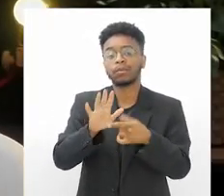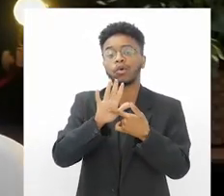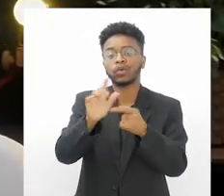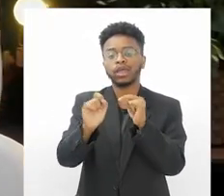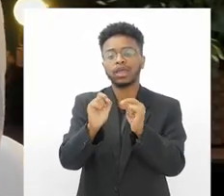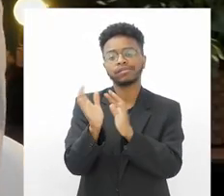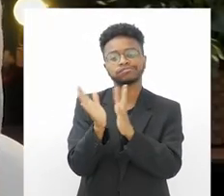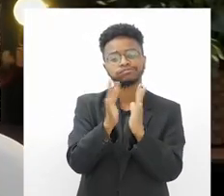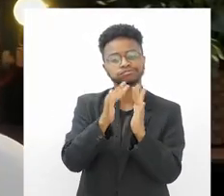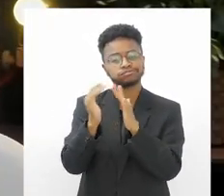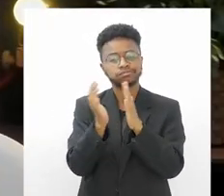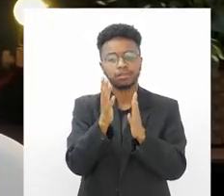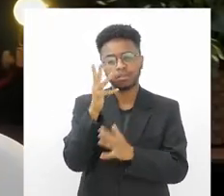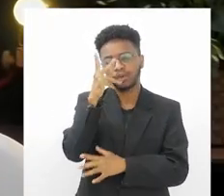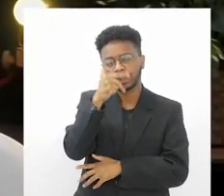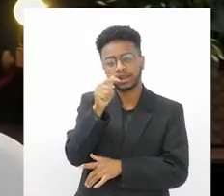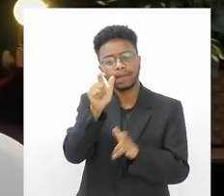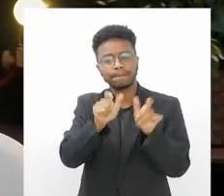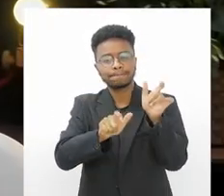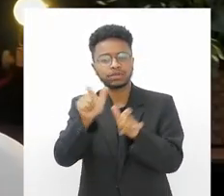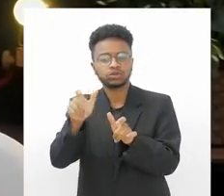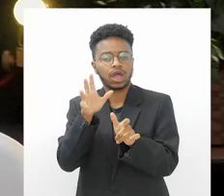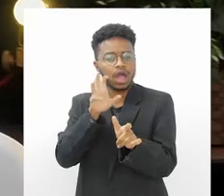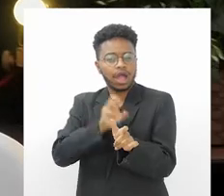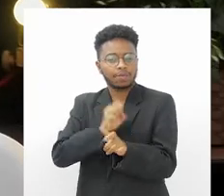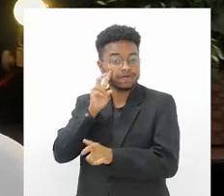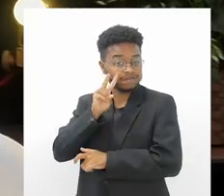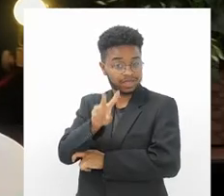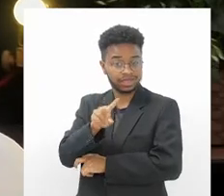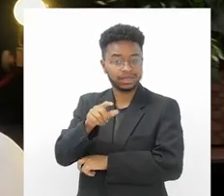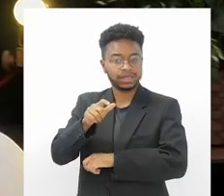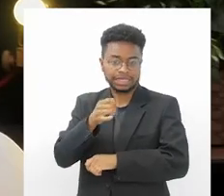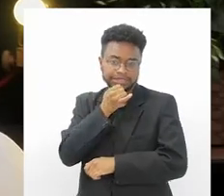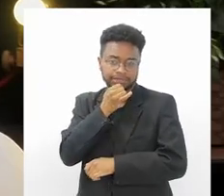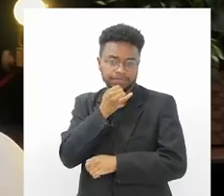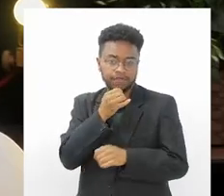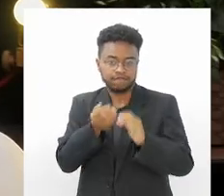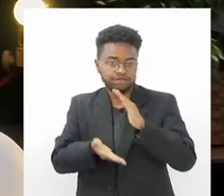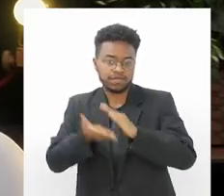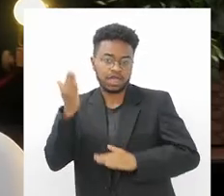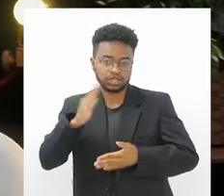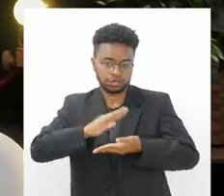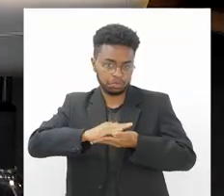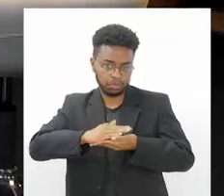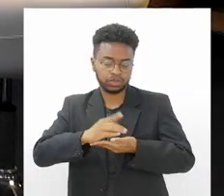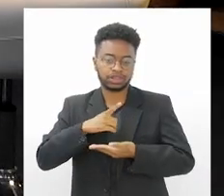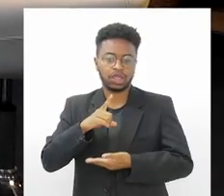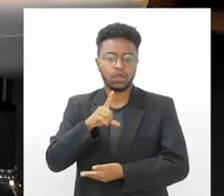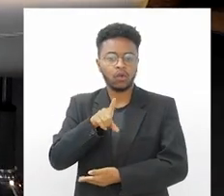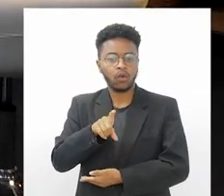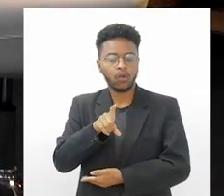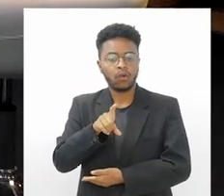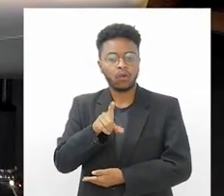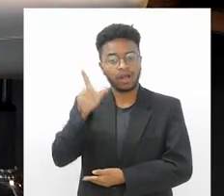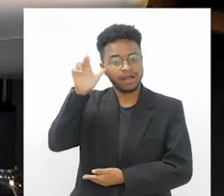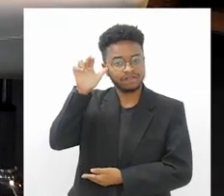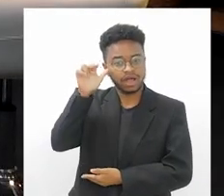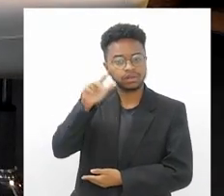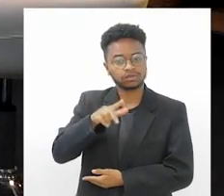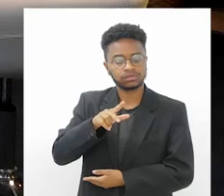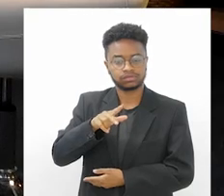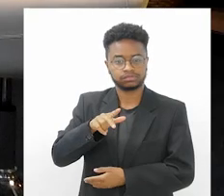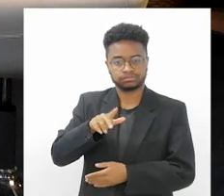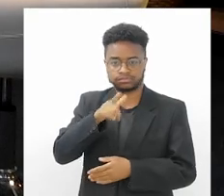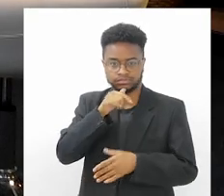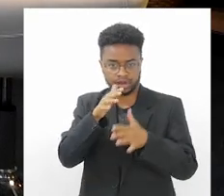daquelas plantinhas tão bonitas que as pessoas adoram ver quando vão a Búzios, né? O cavalo marinho, aqueles...